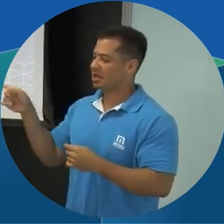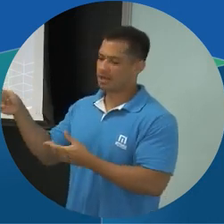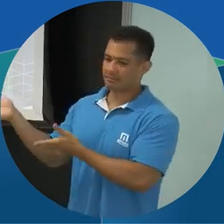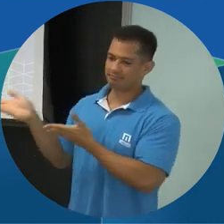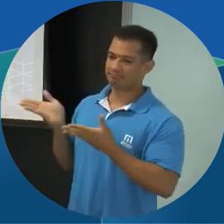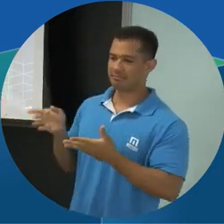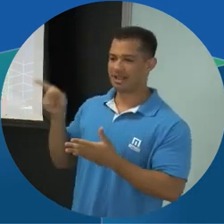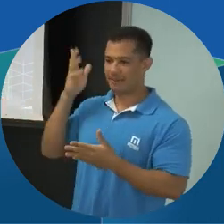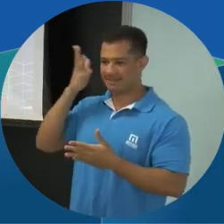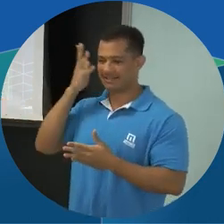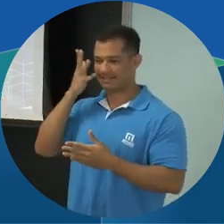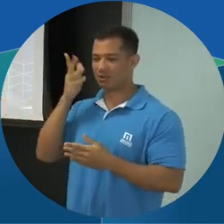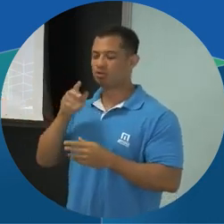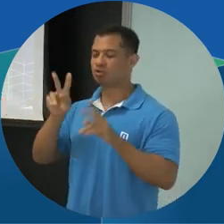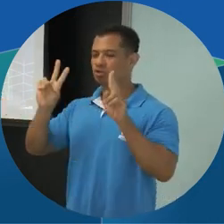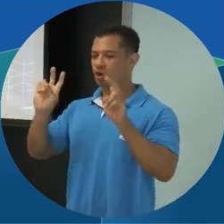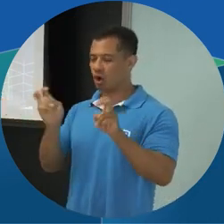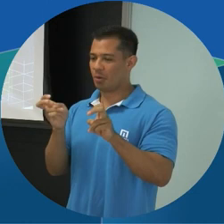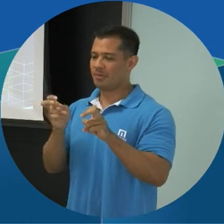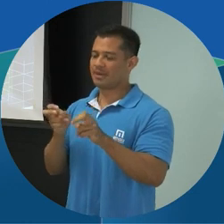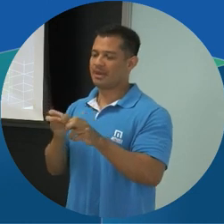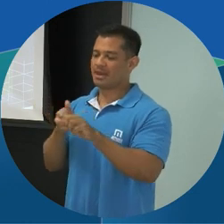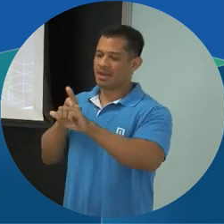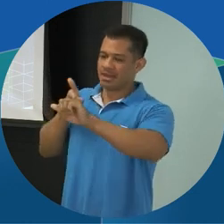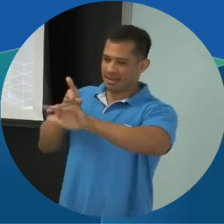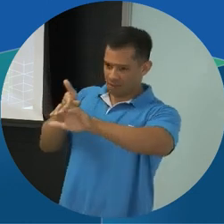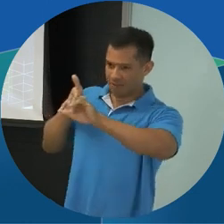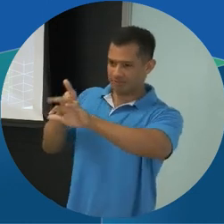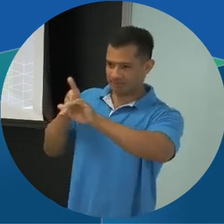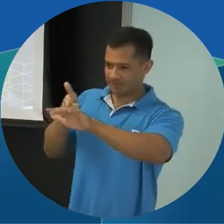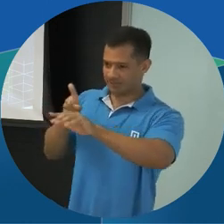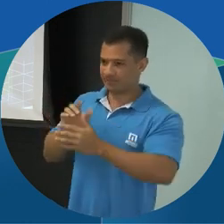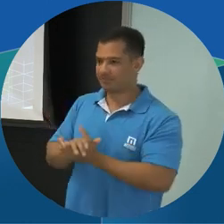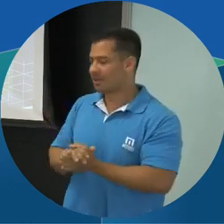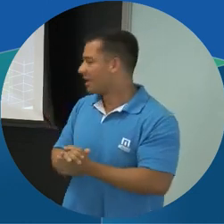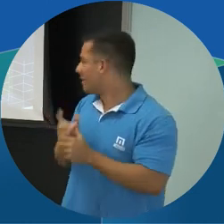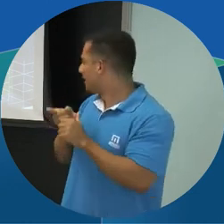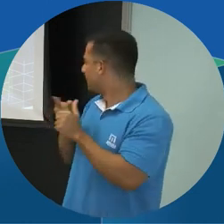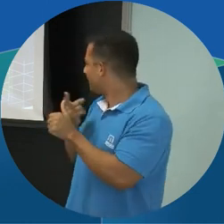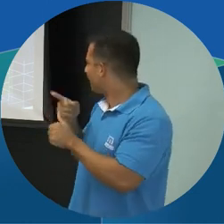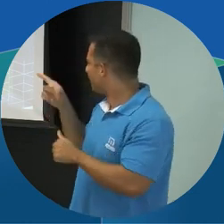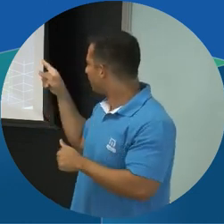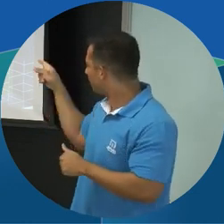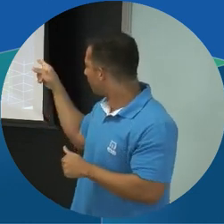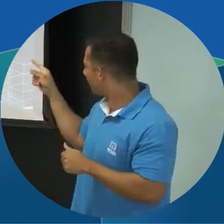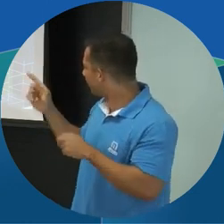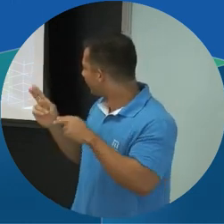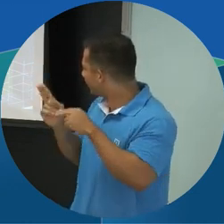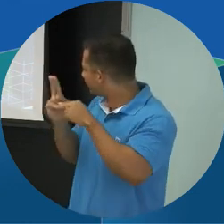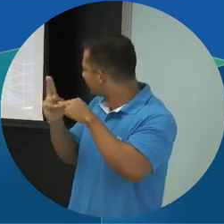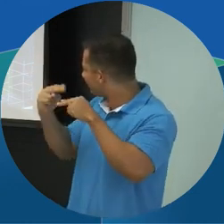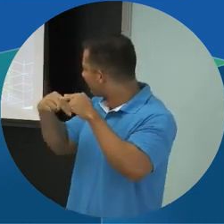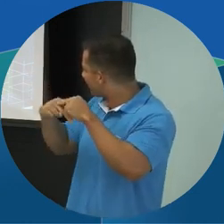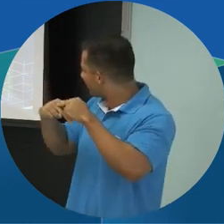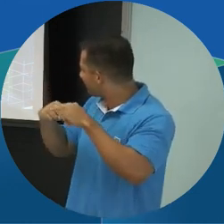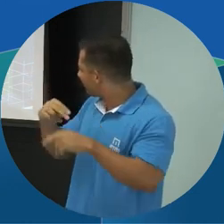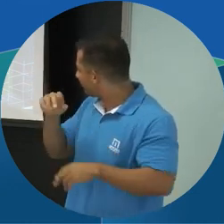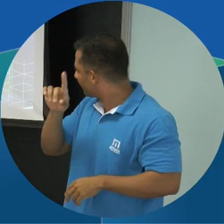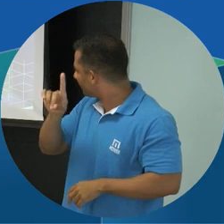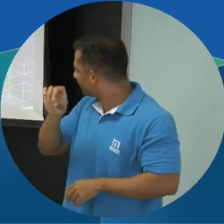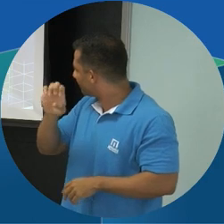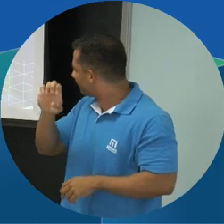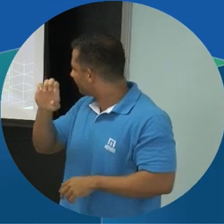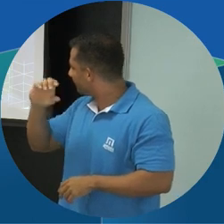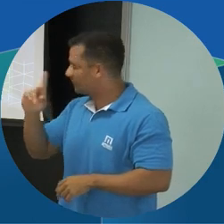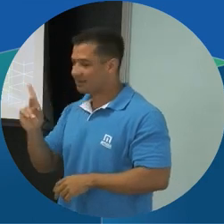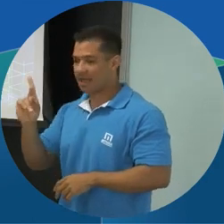Esse é o Priner Deck, que está montado ali atrás. Então, uma estrutura que é suspensa, é muito mais rápida de montar do que um andame